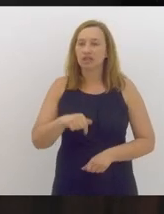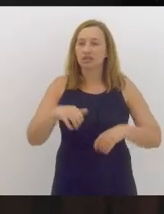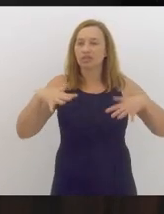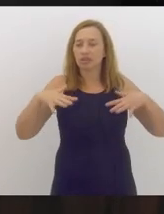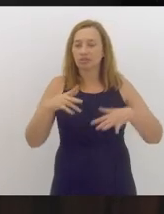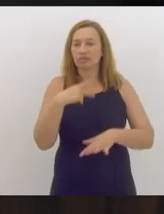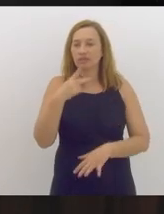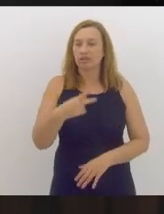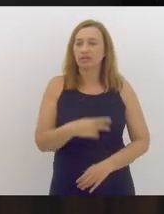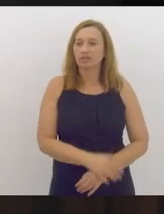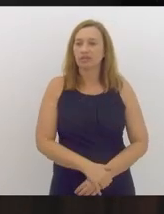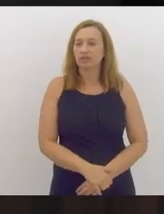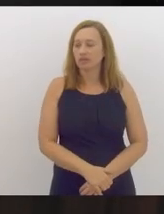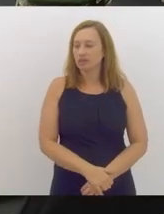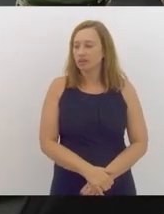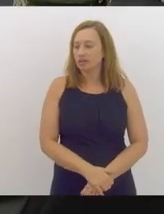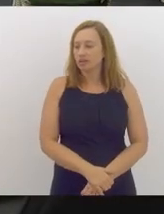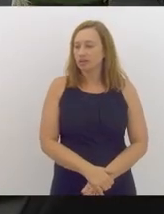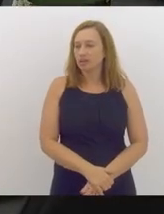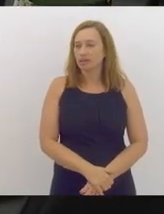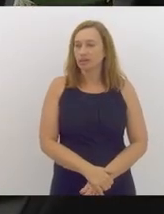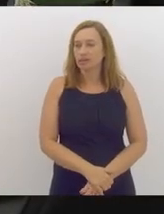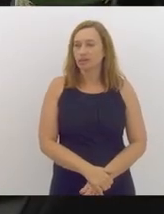vai emitir parecer.